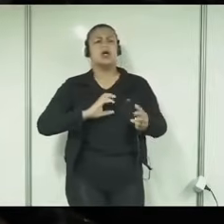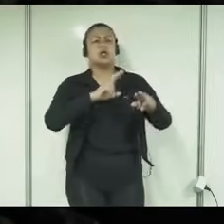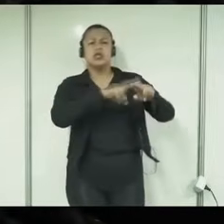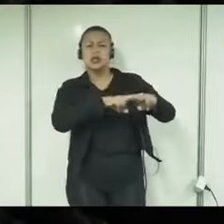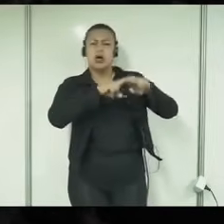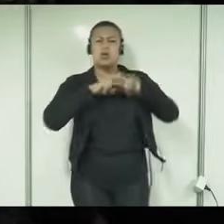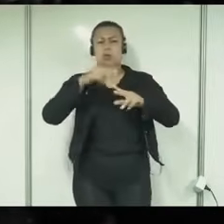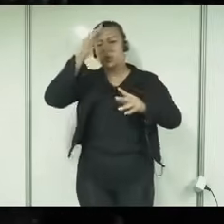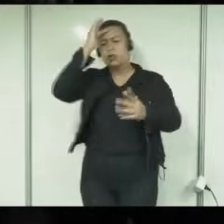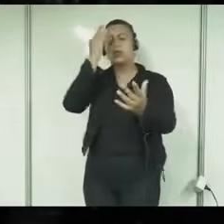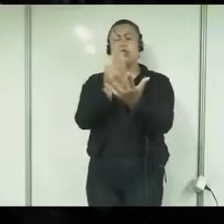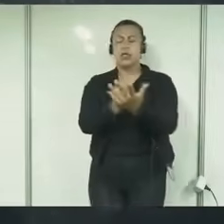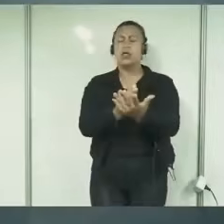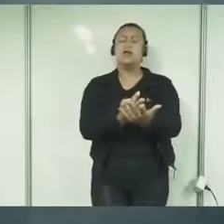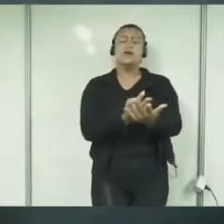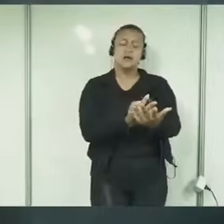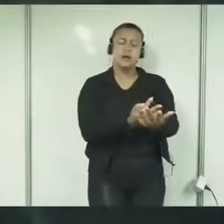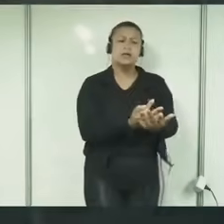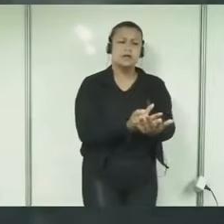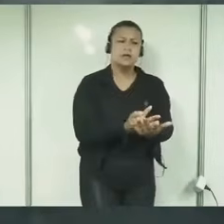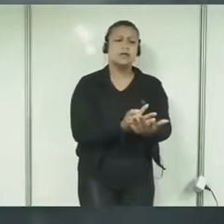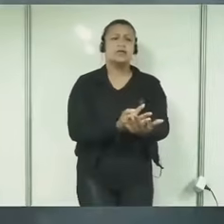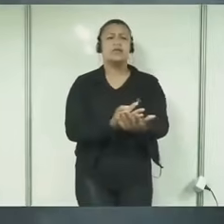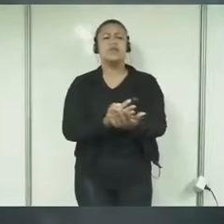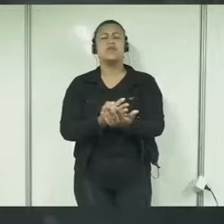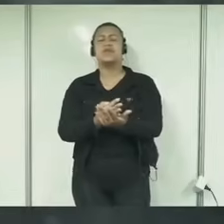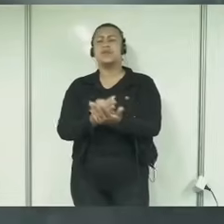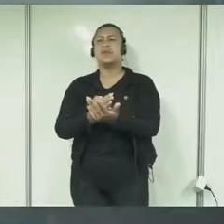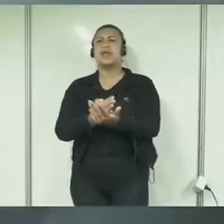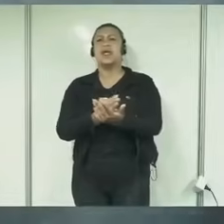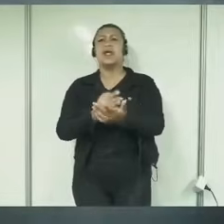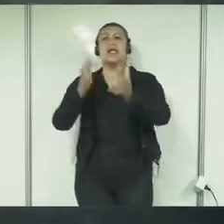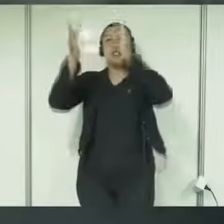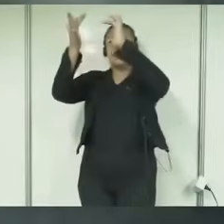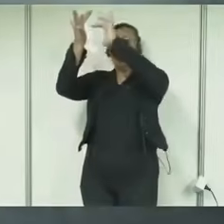fé, que um dia